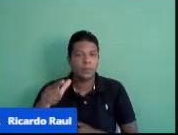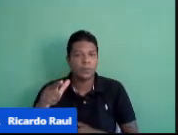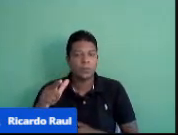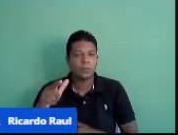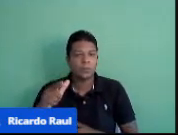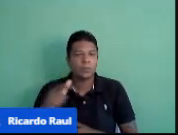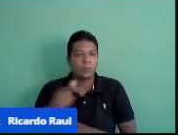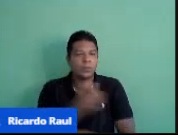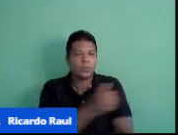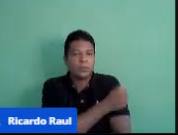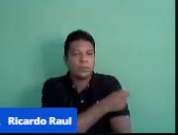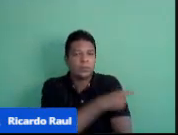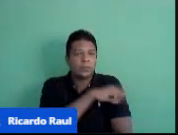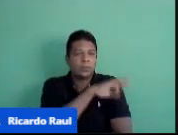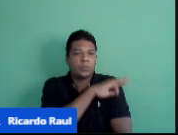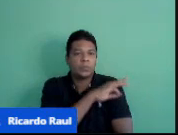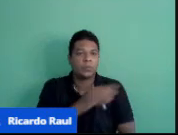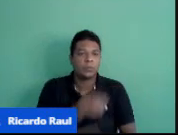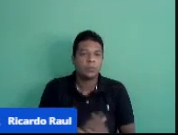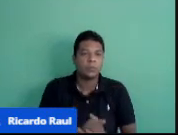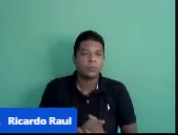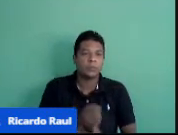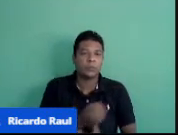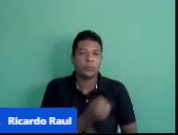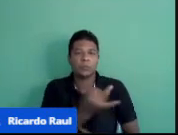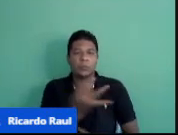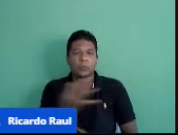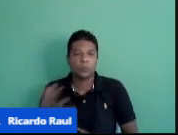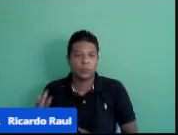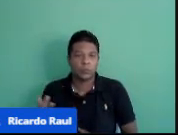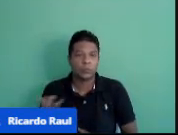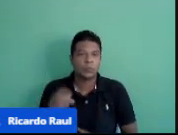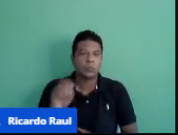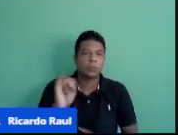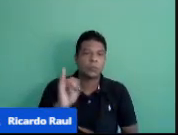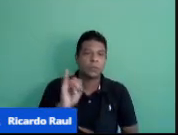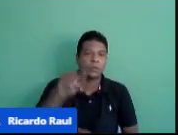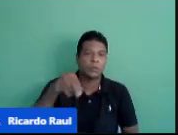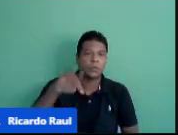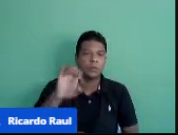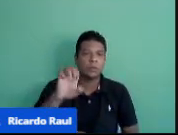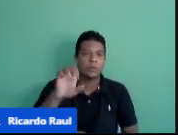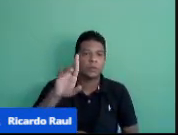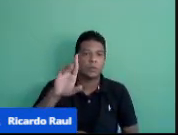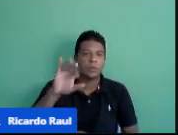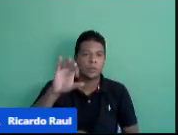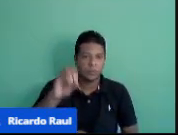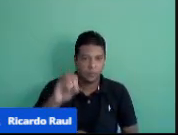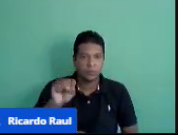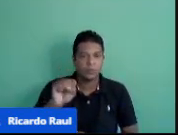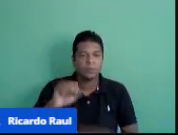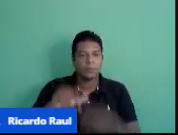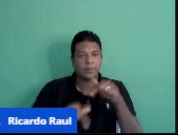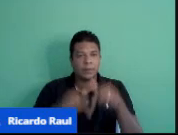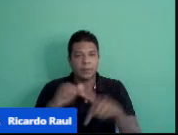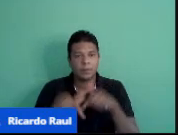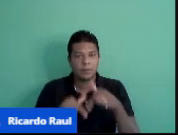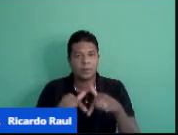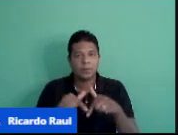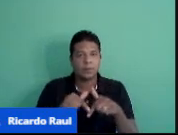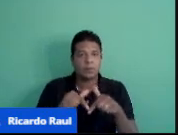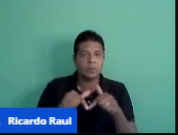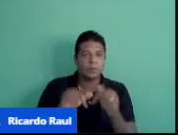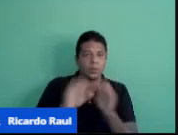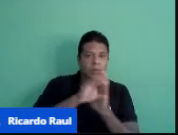números inteiros lá apareceu no 7º ano, né? Para poder estar trabalhando com eles um conceito antes